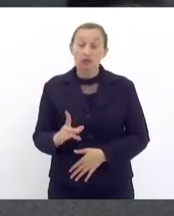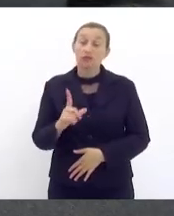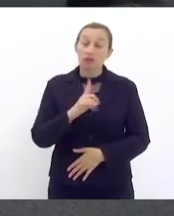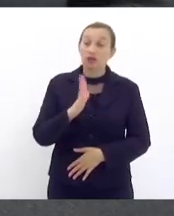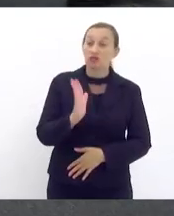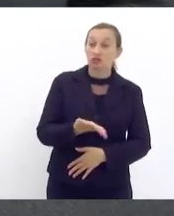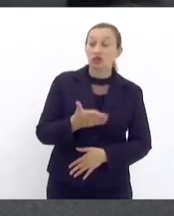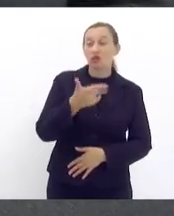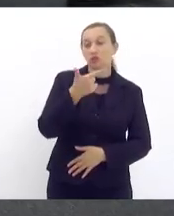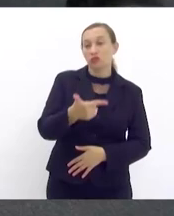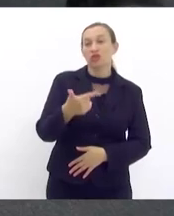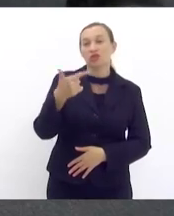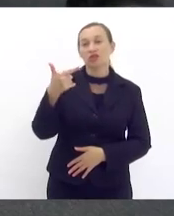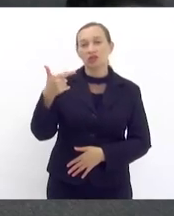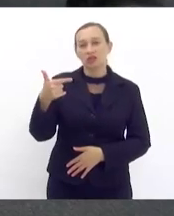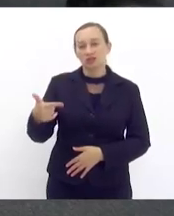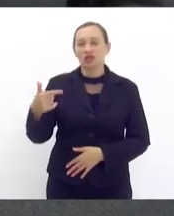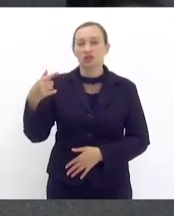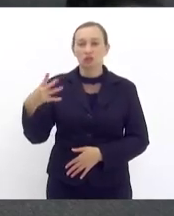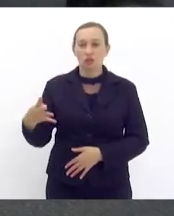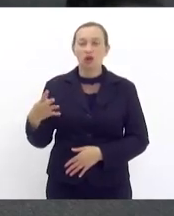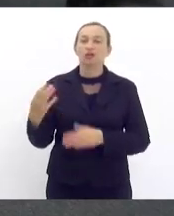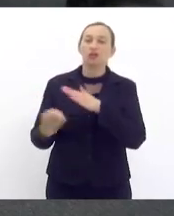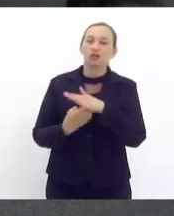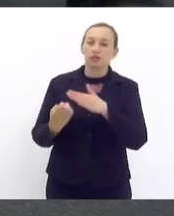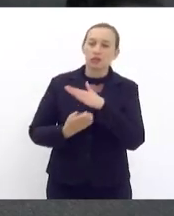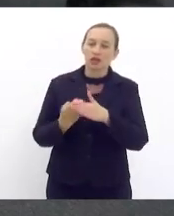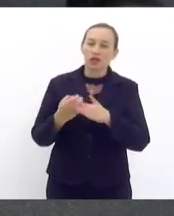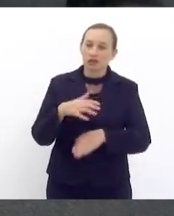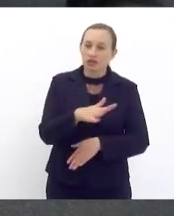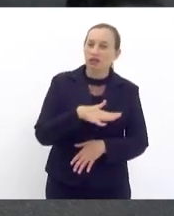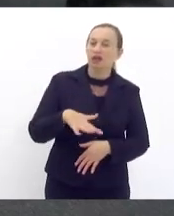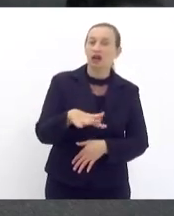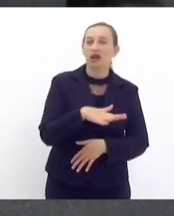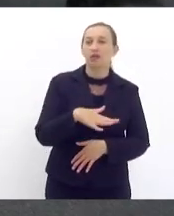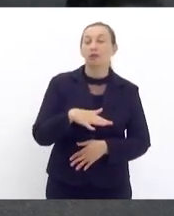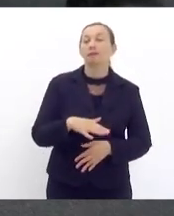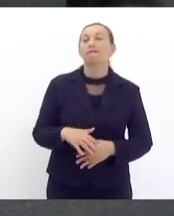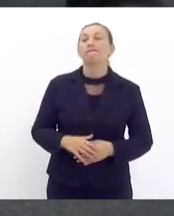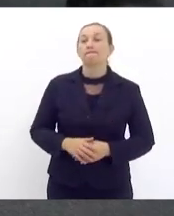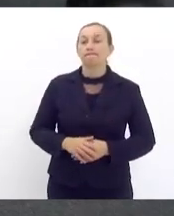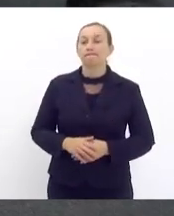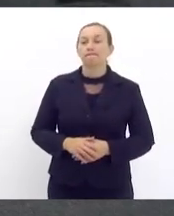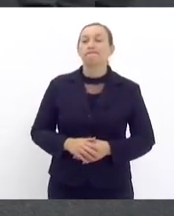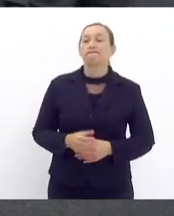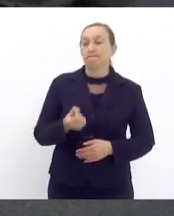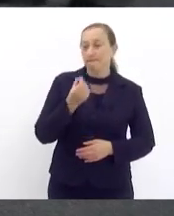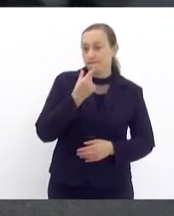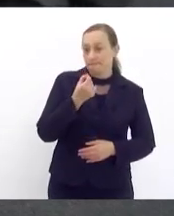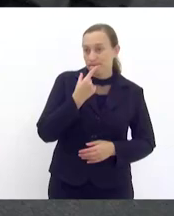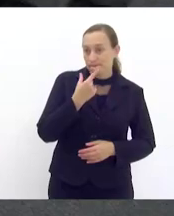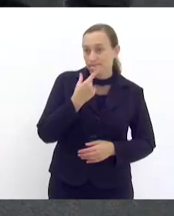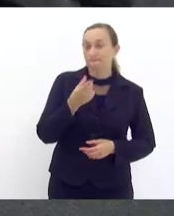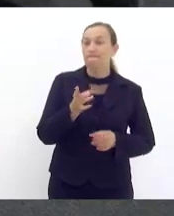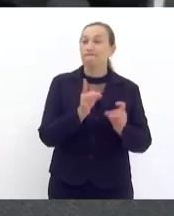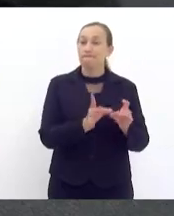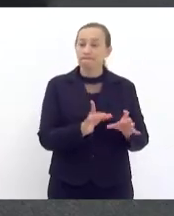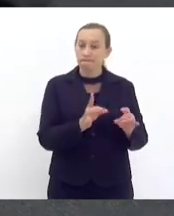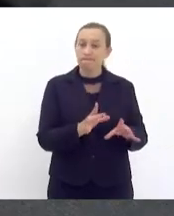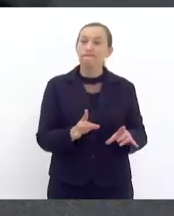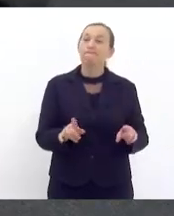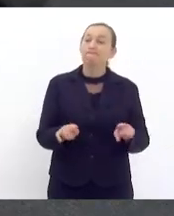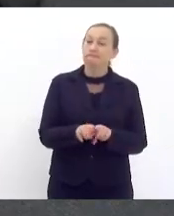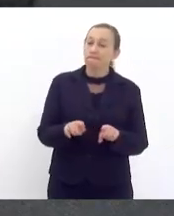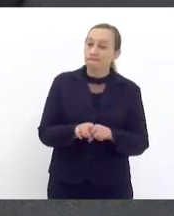já 224 empresas que atuam nessa área e os medicamentos comercializados também